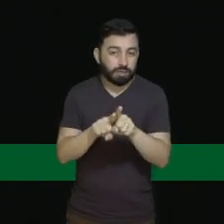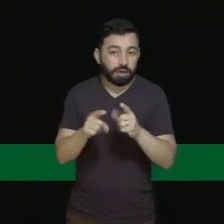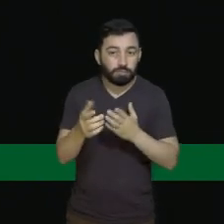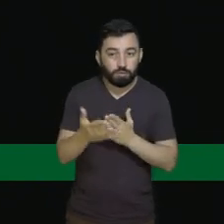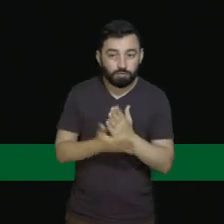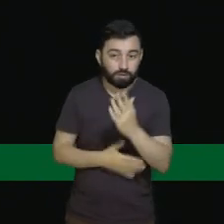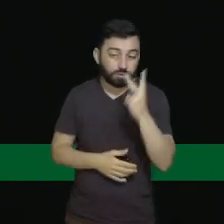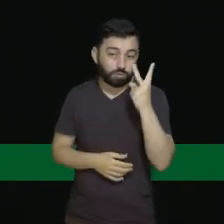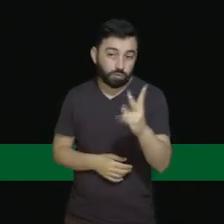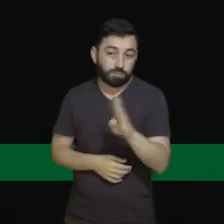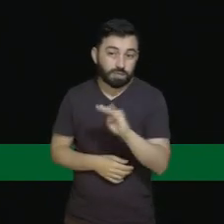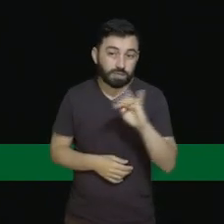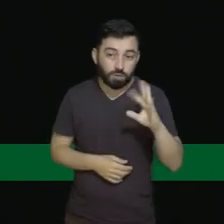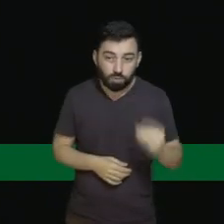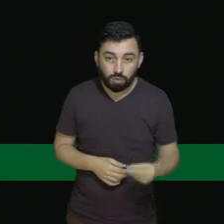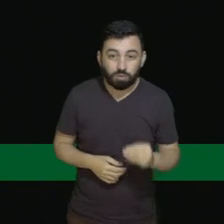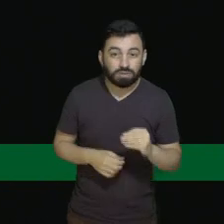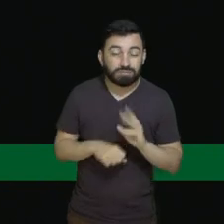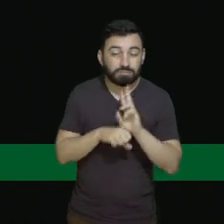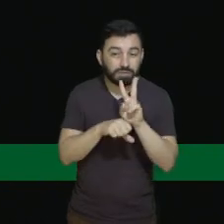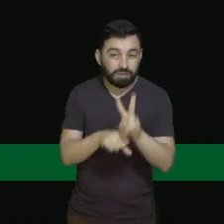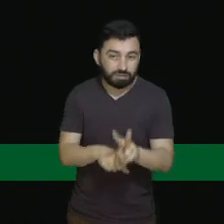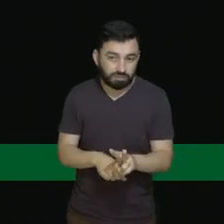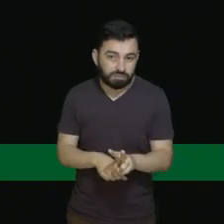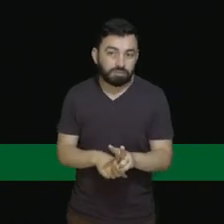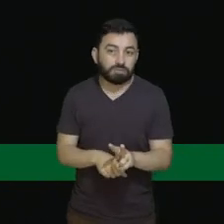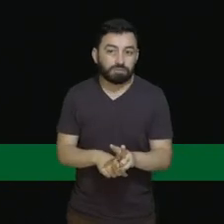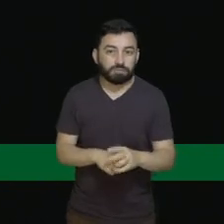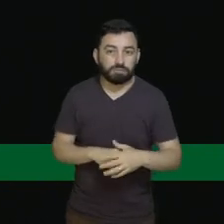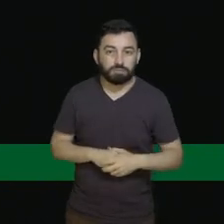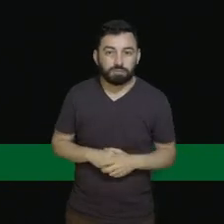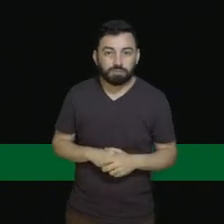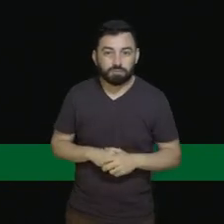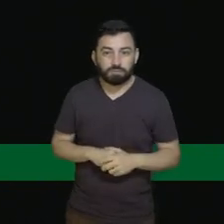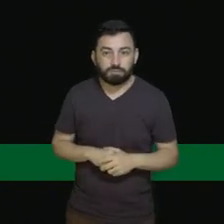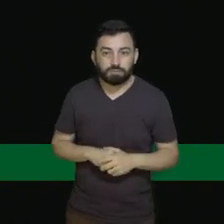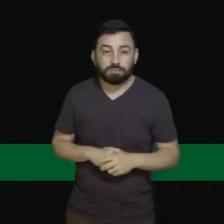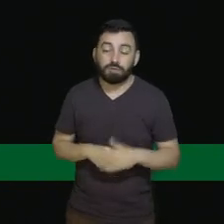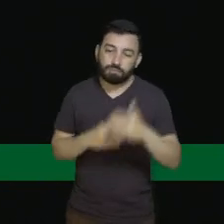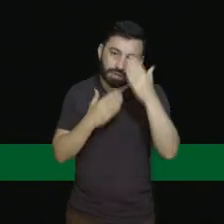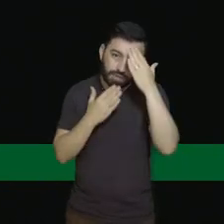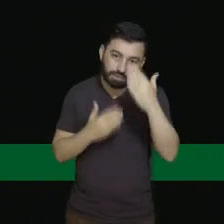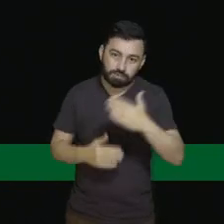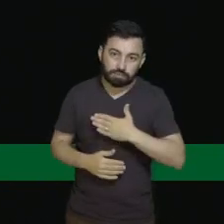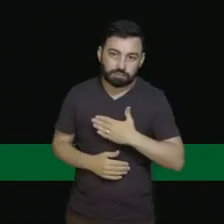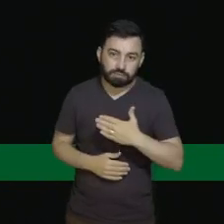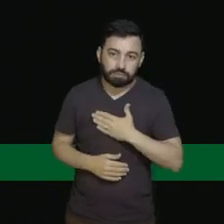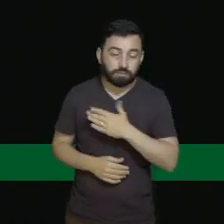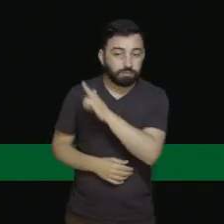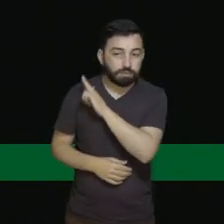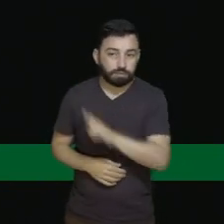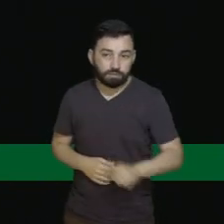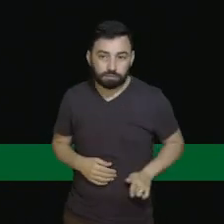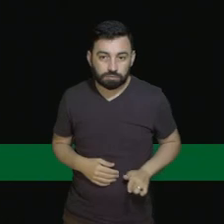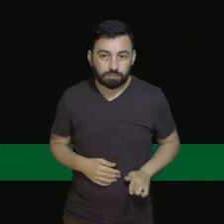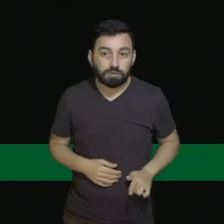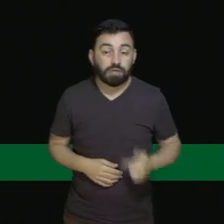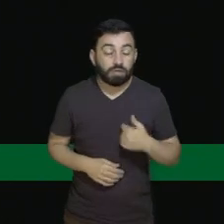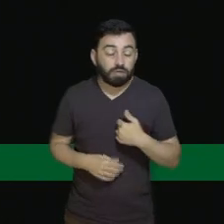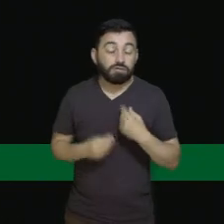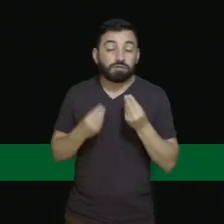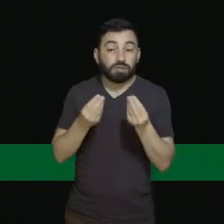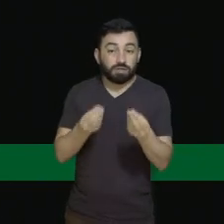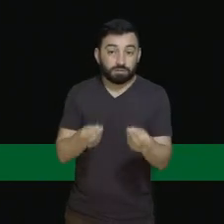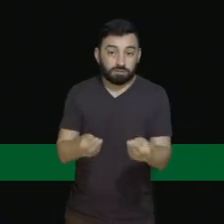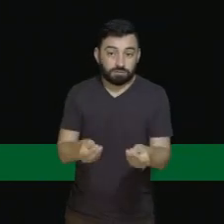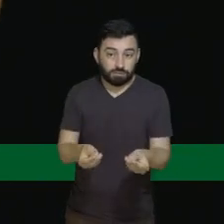2 bilhões de empréstimo para poder revitalizar essas rodovias. Então aqui o meu agradecimento ao governador. Eu vou estar deixando a Leste